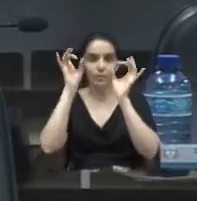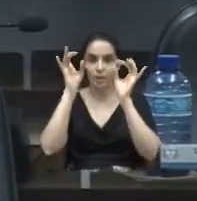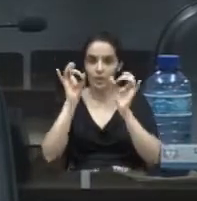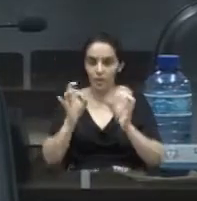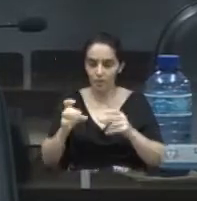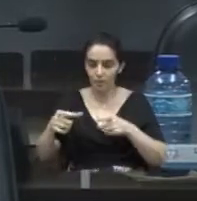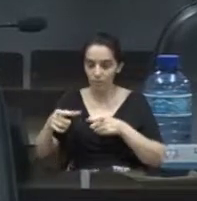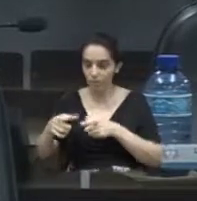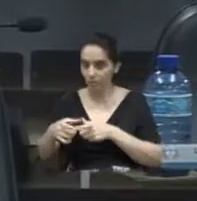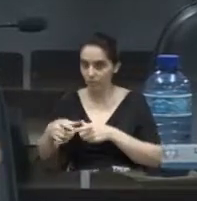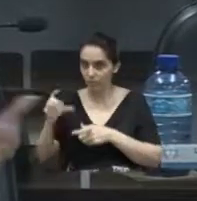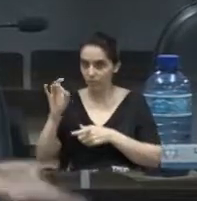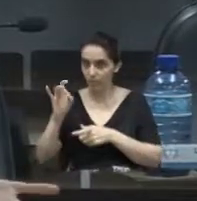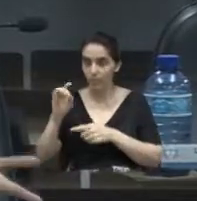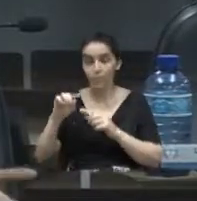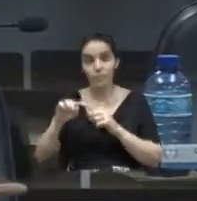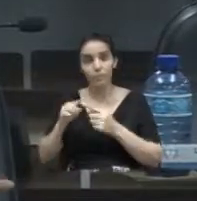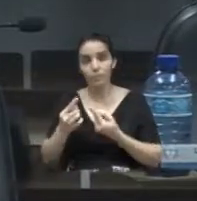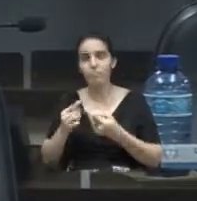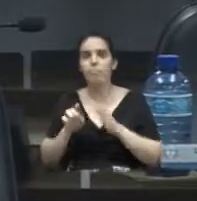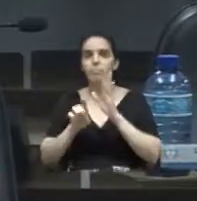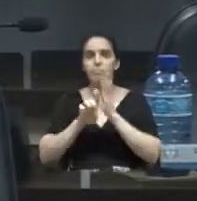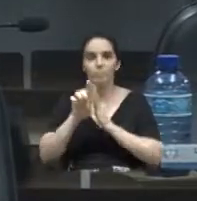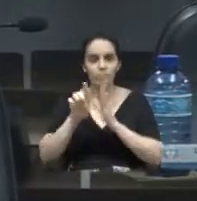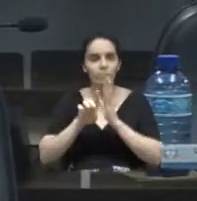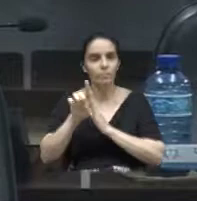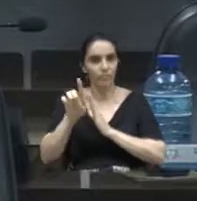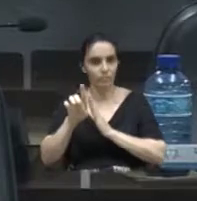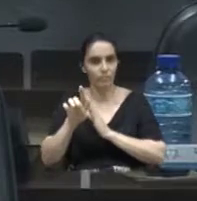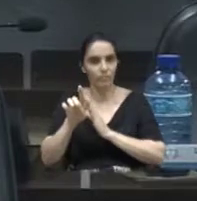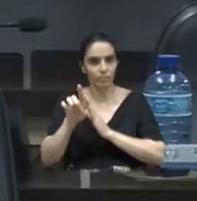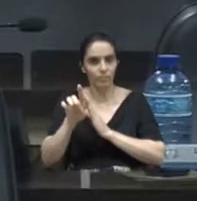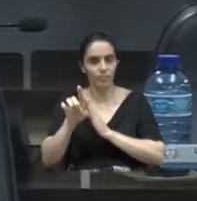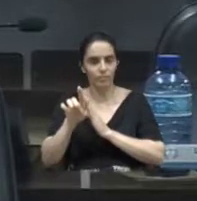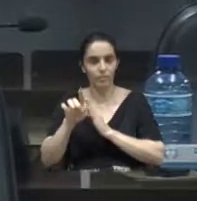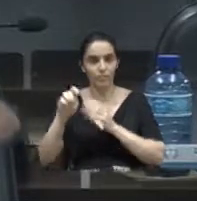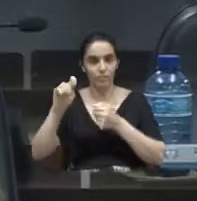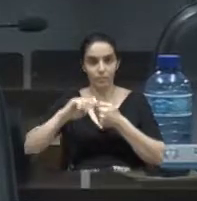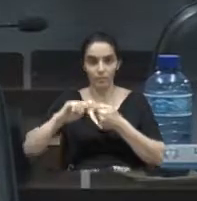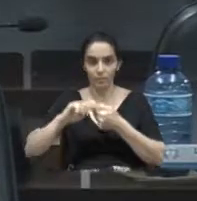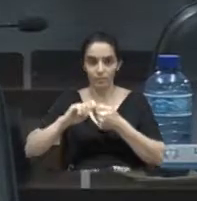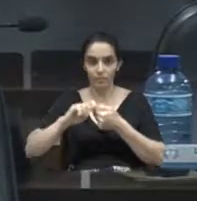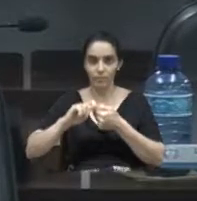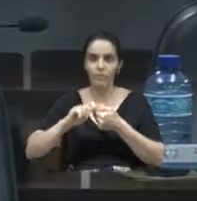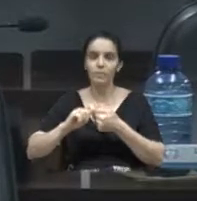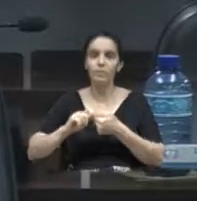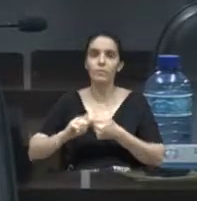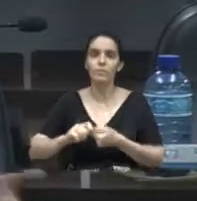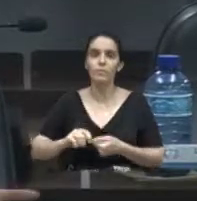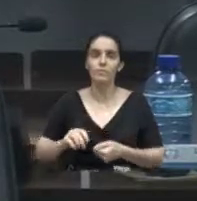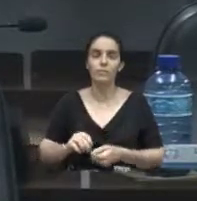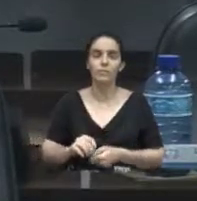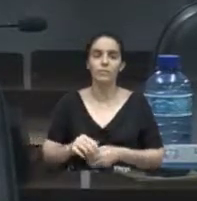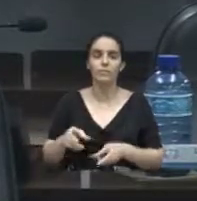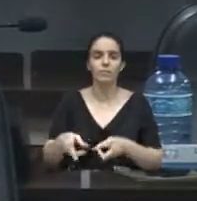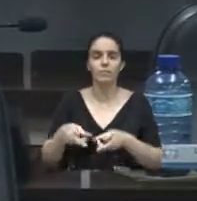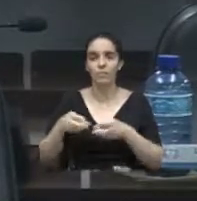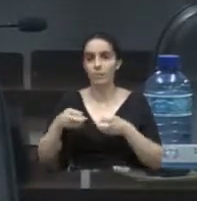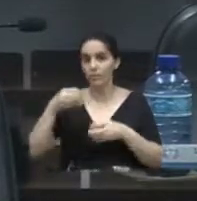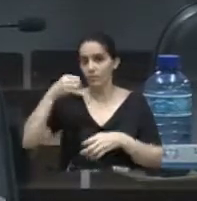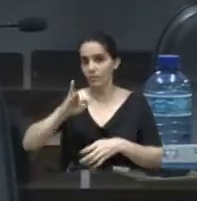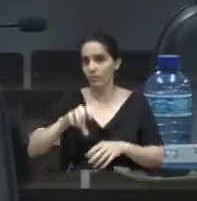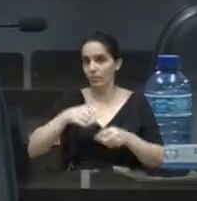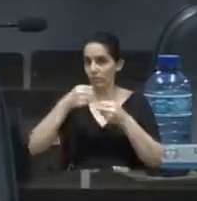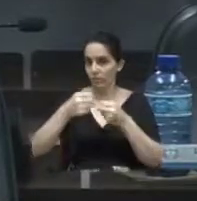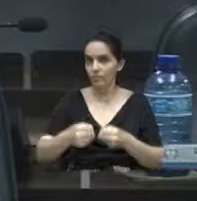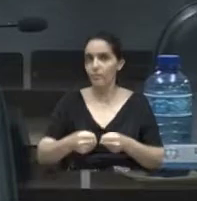só. Mas, na verdade, algumas perguntas elas foram realizadas de forma proposital para identificar a viabilidade. Sabemos